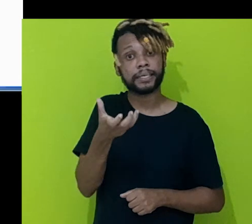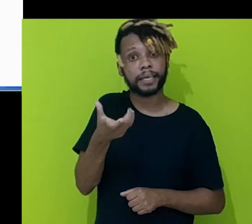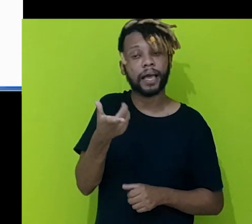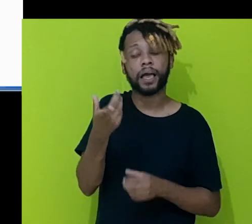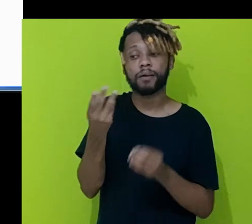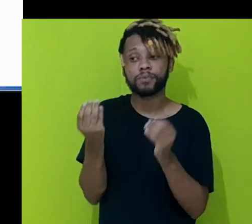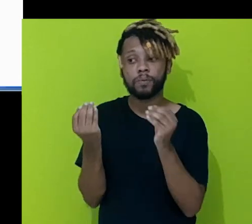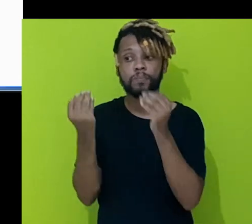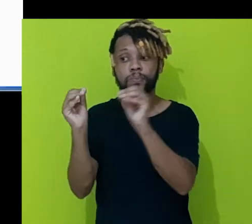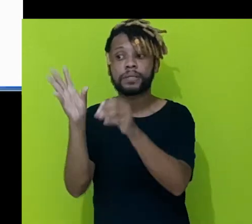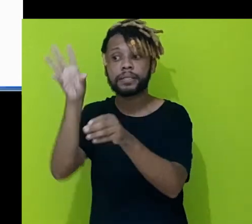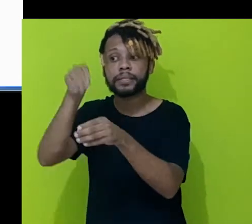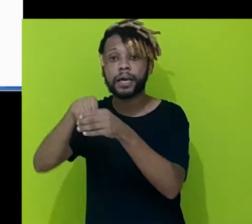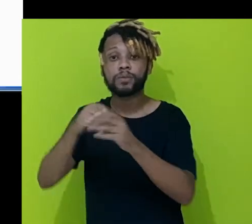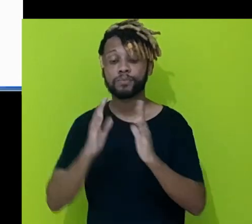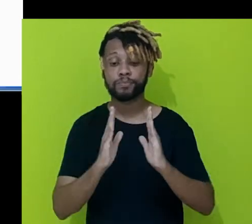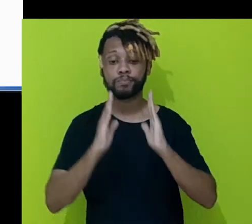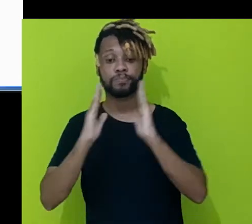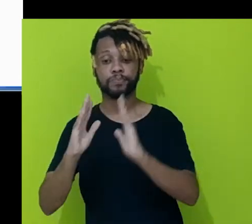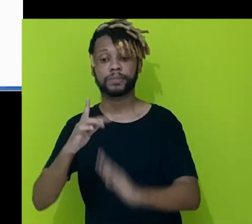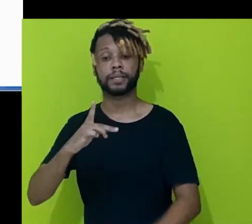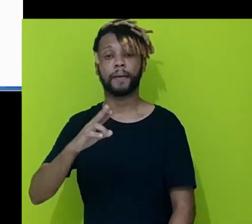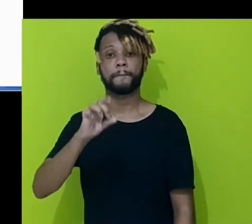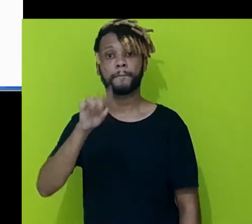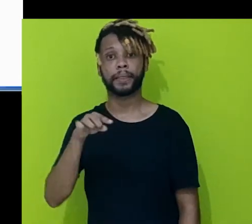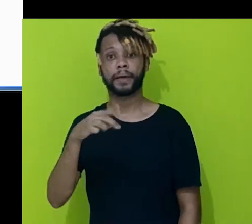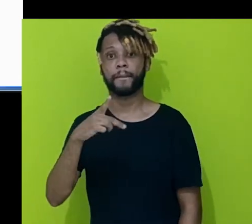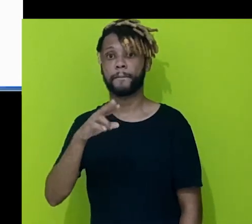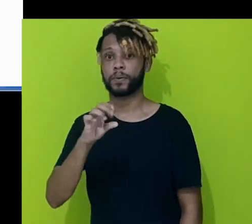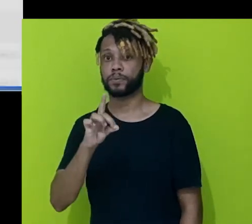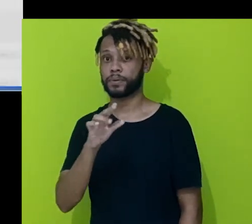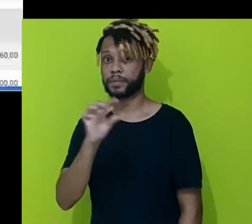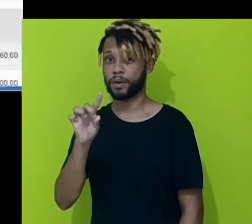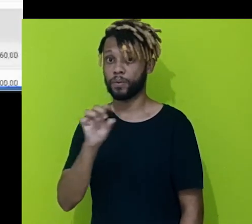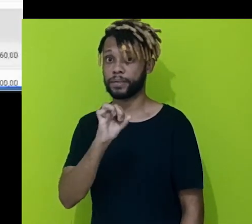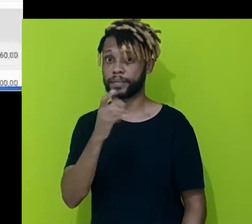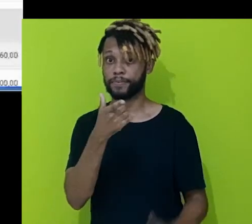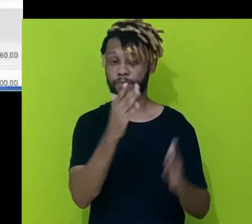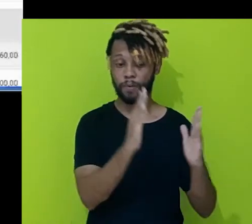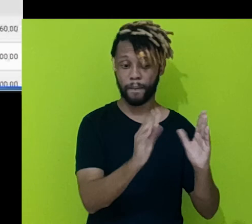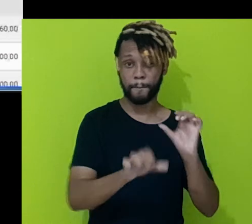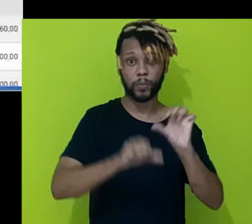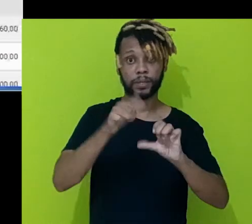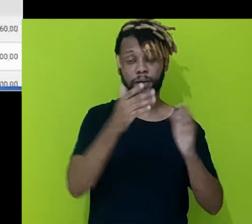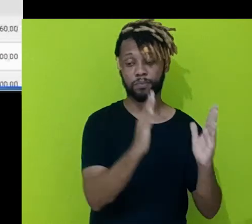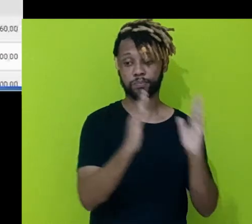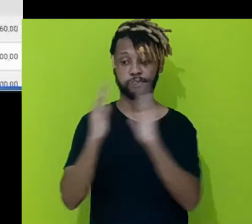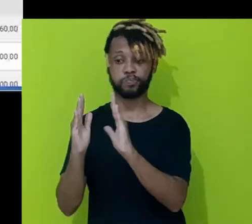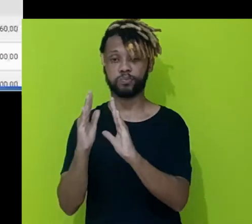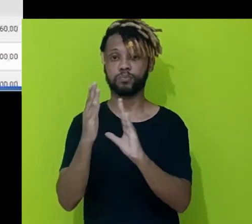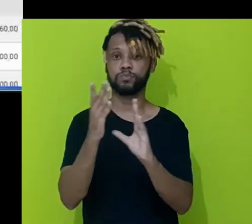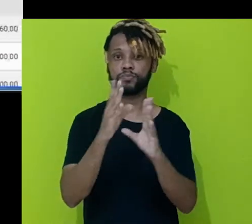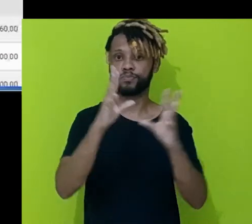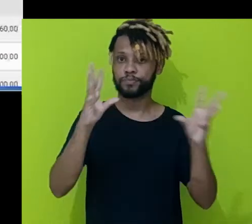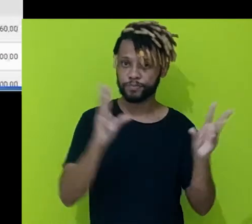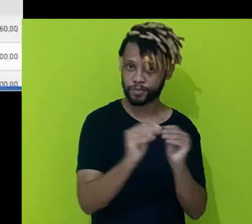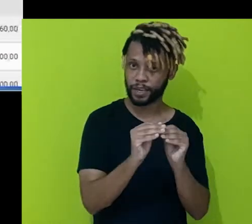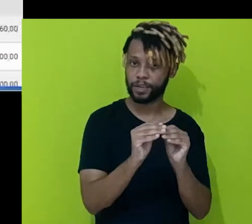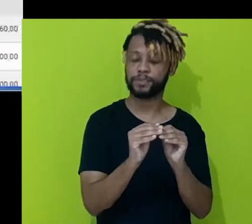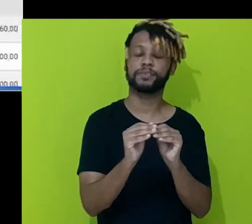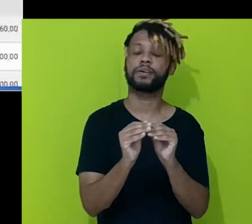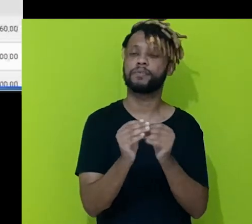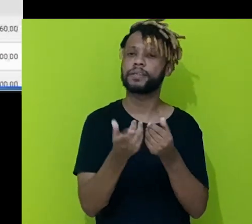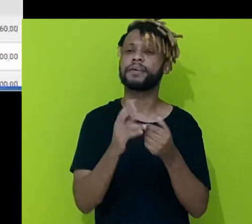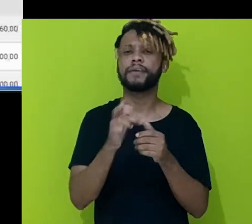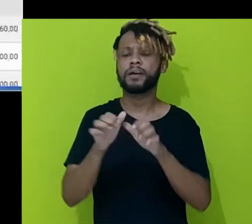dentro da pré-produção. Caso vá mudar de etapa, você fecha e vem aqui para a etapa do lado. Cadastra um novo item. Conforme